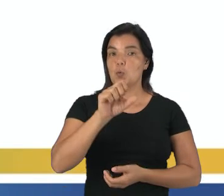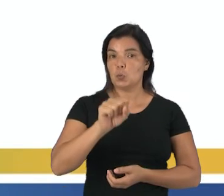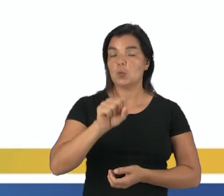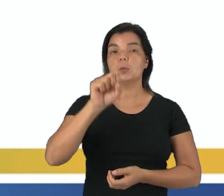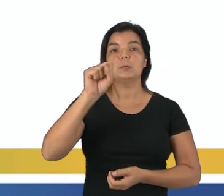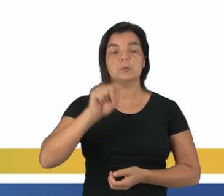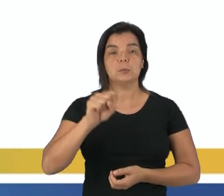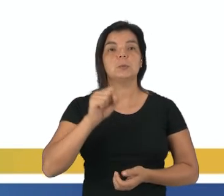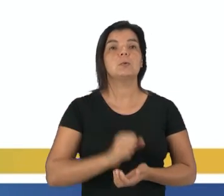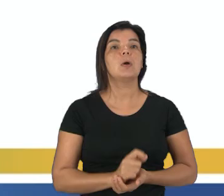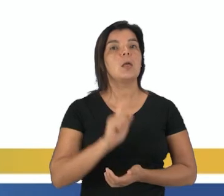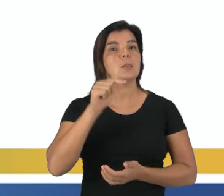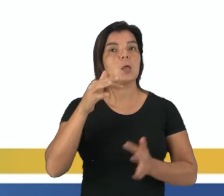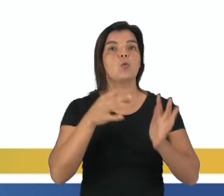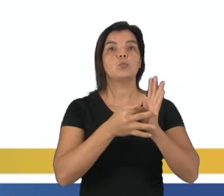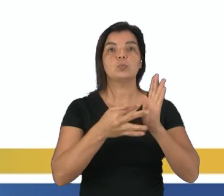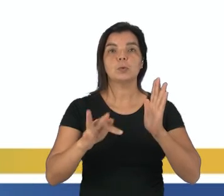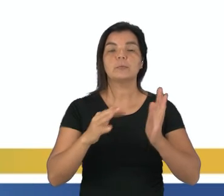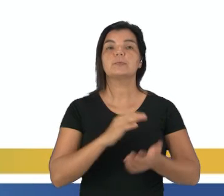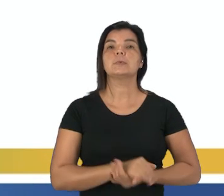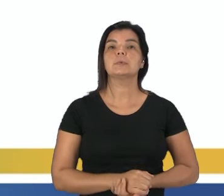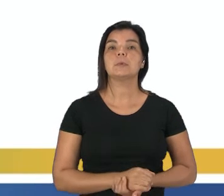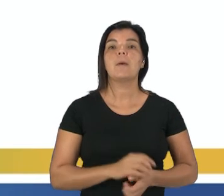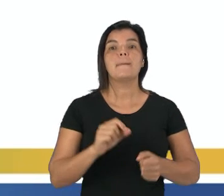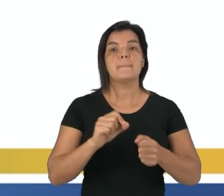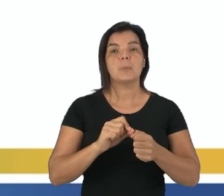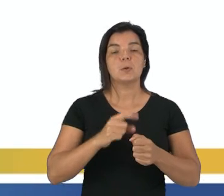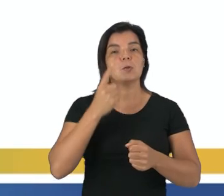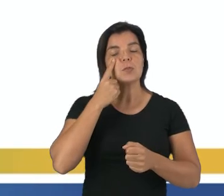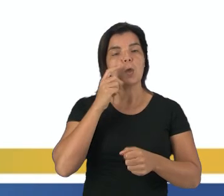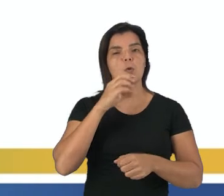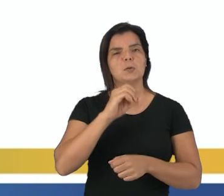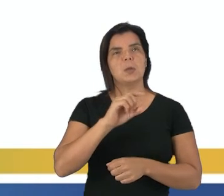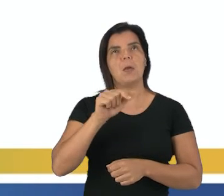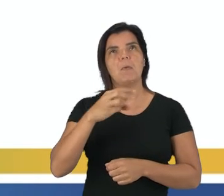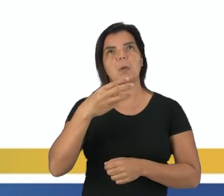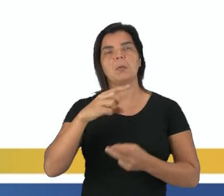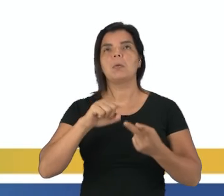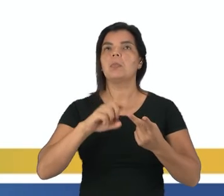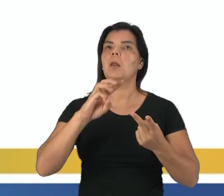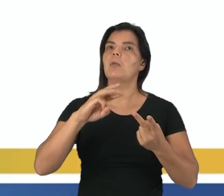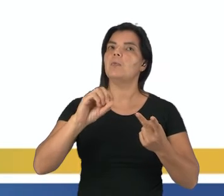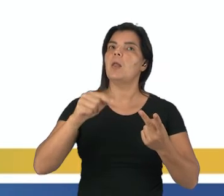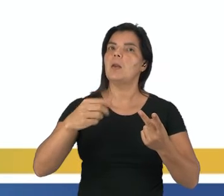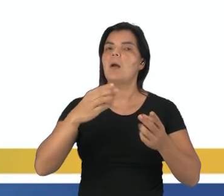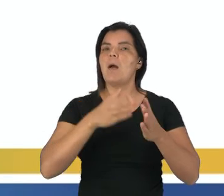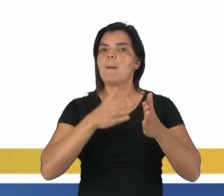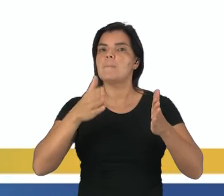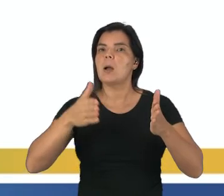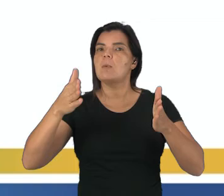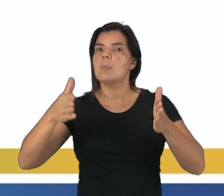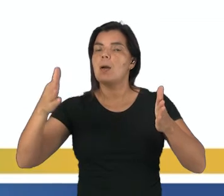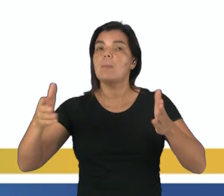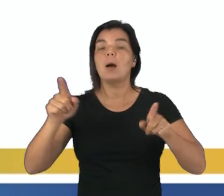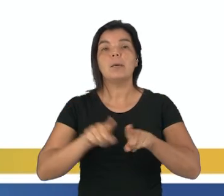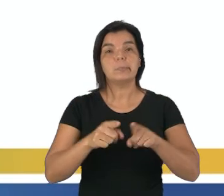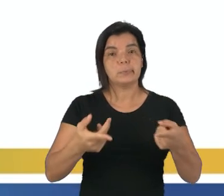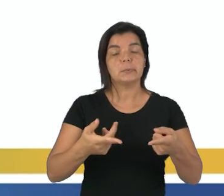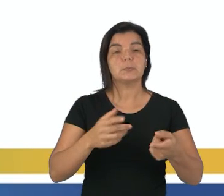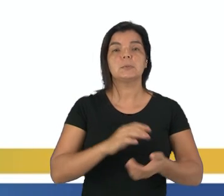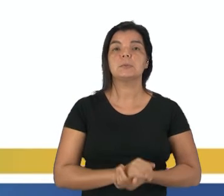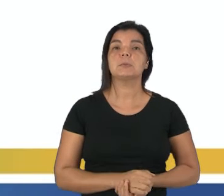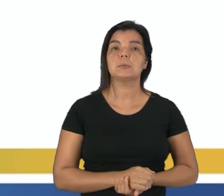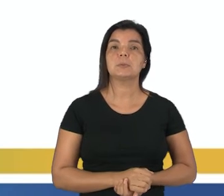segundos. Então tem mais uma fórmula aqui, né, para fazer isso. Ao invés de eu ficar 0,3 mais 3 mais 0,3